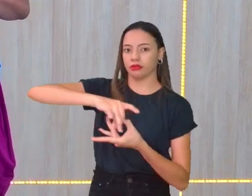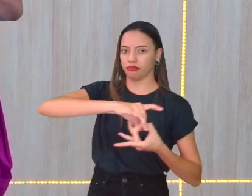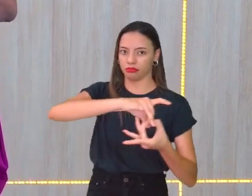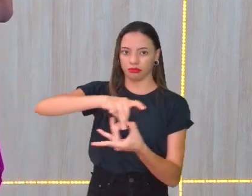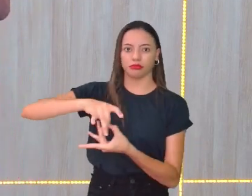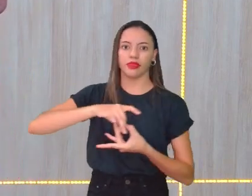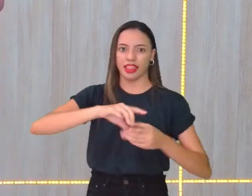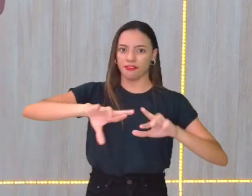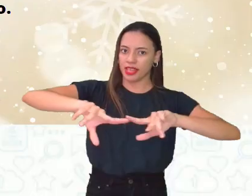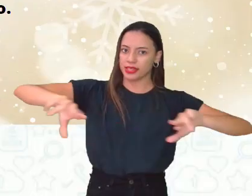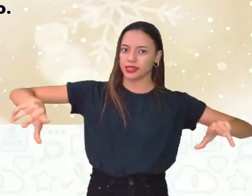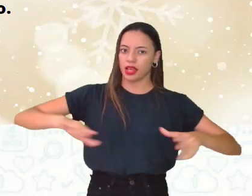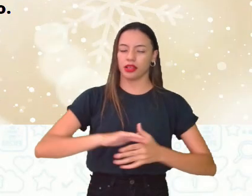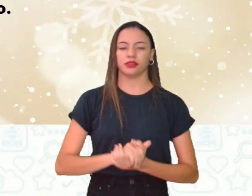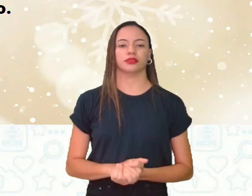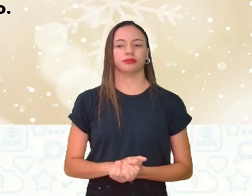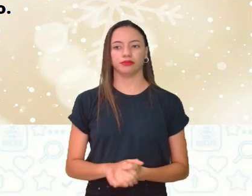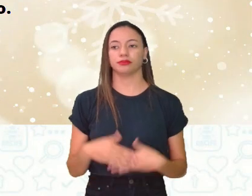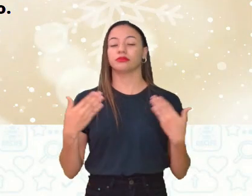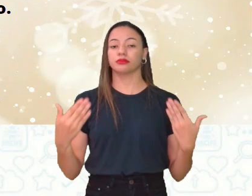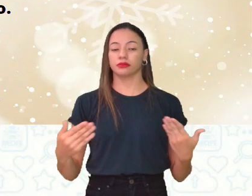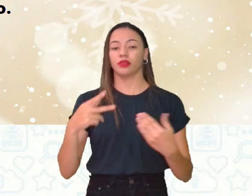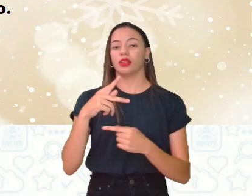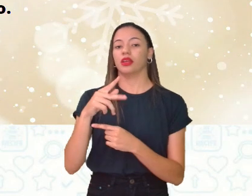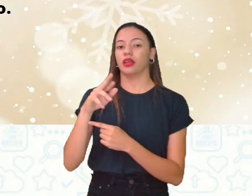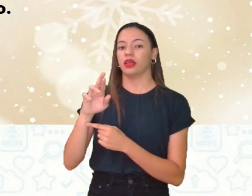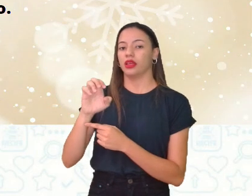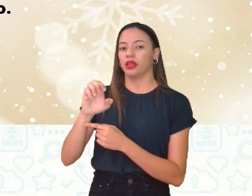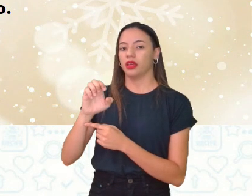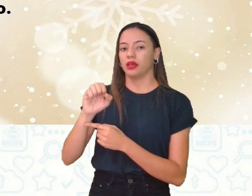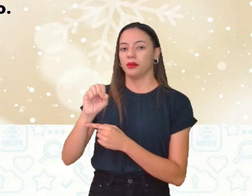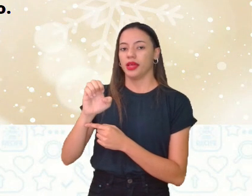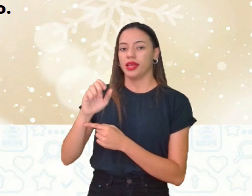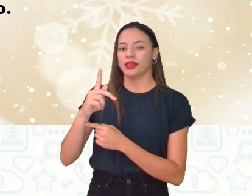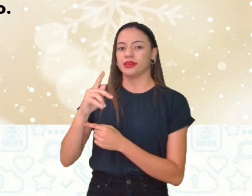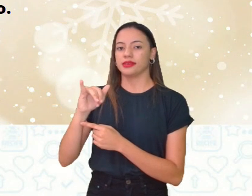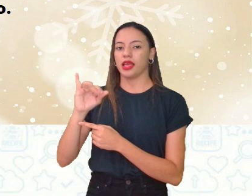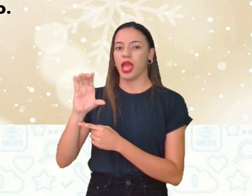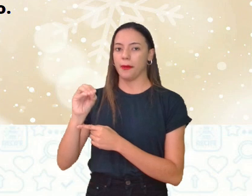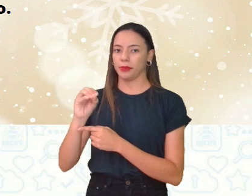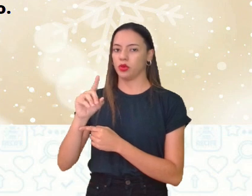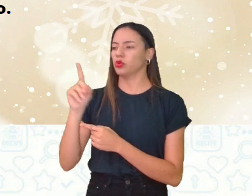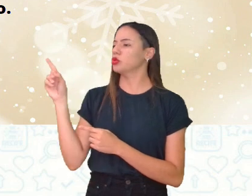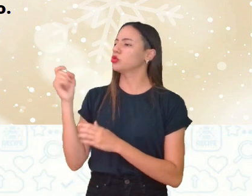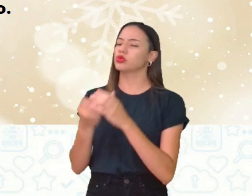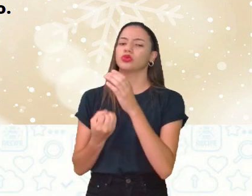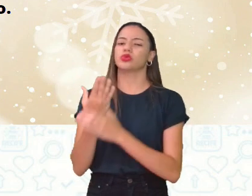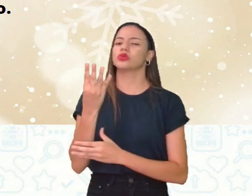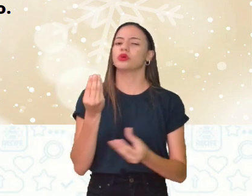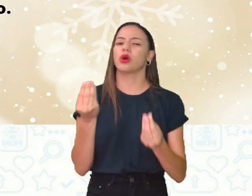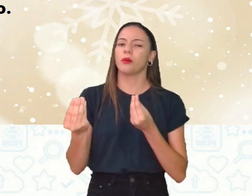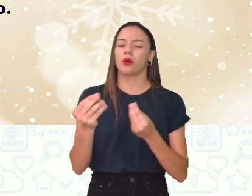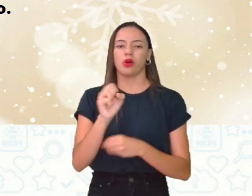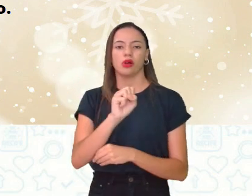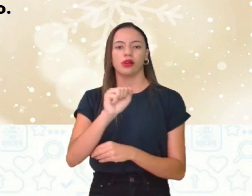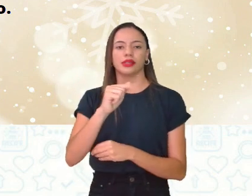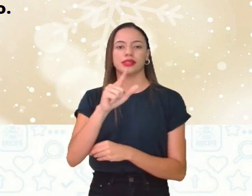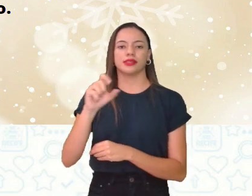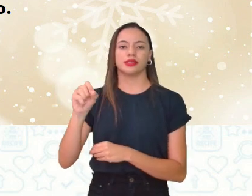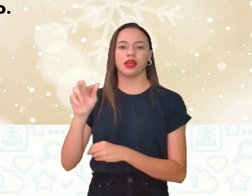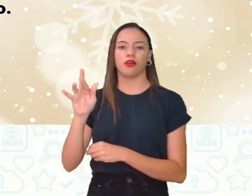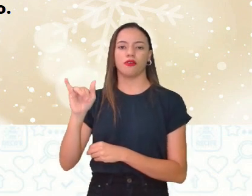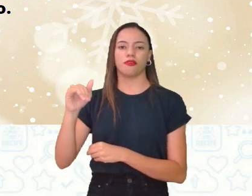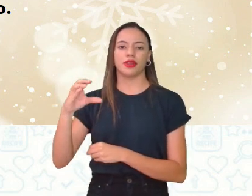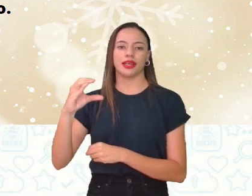presépio. Reza a lenda, né, que essa tradição do presépio surgiu com São Francisco, lá na Itália, no